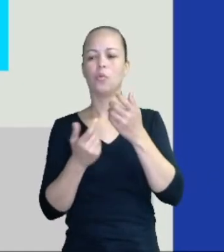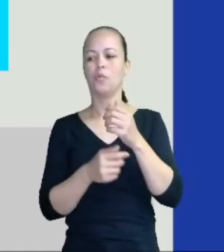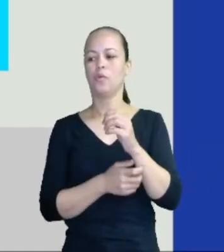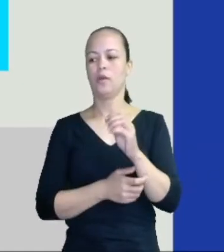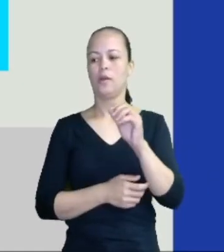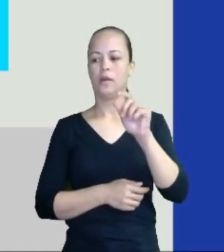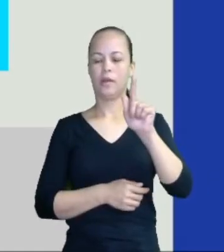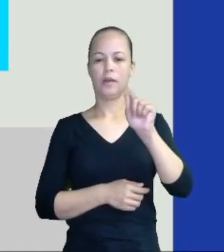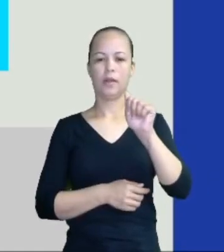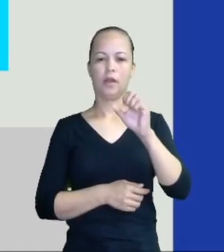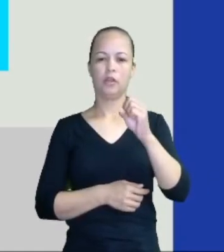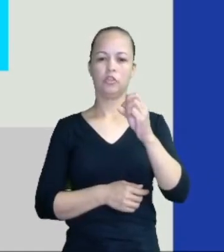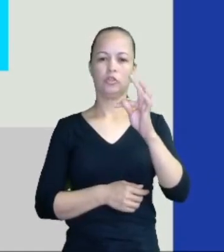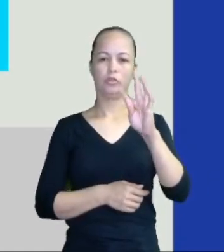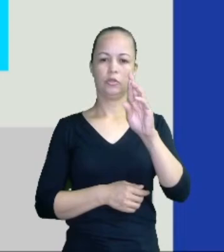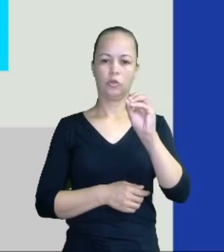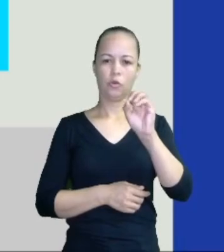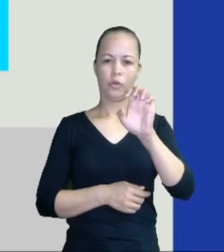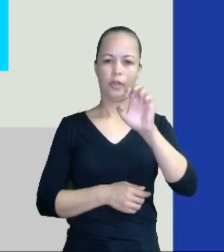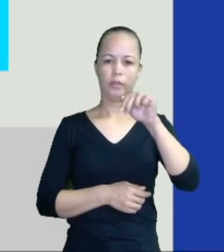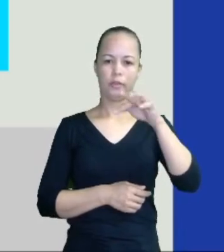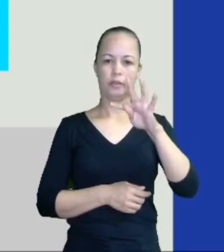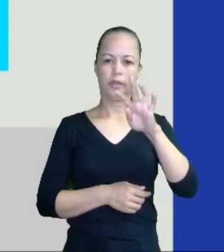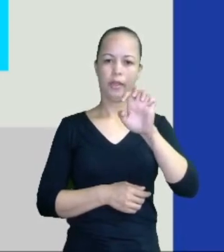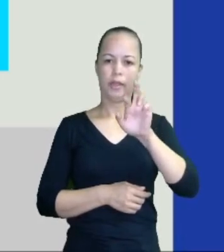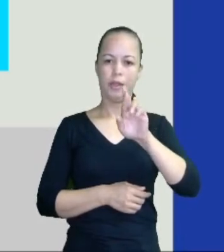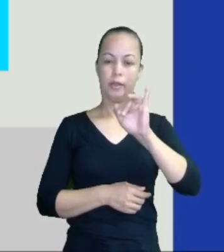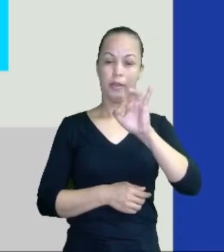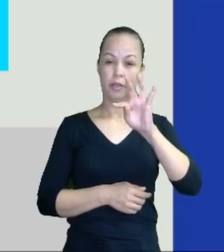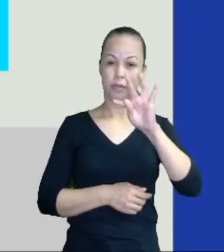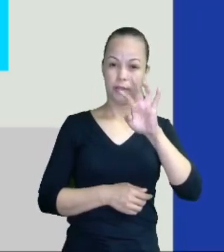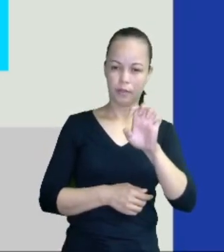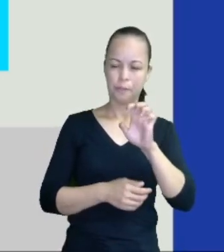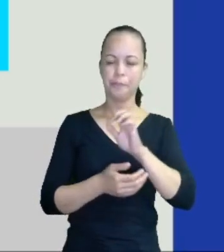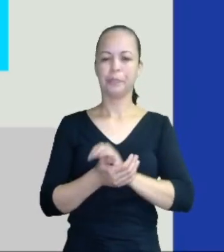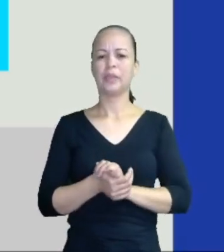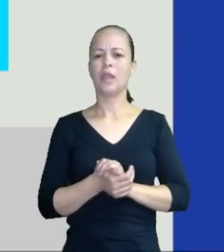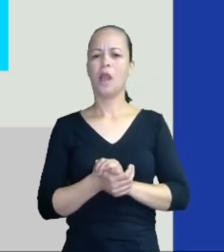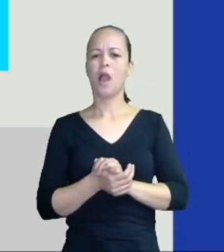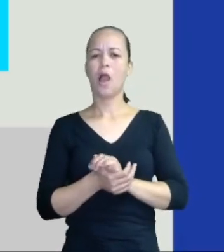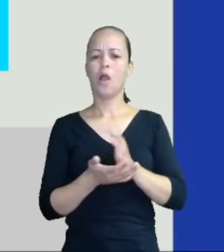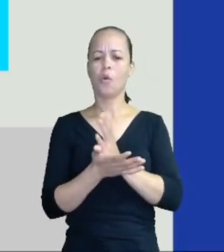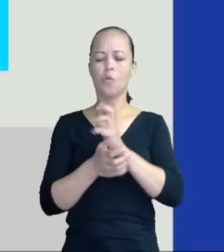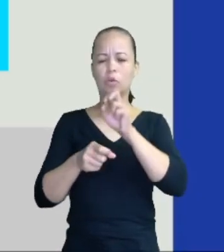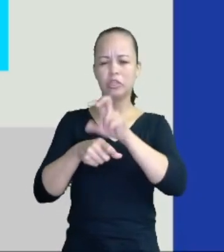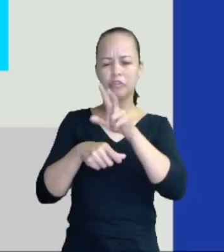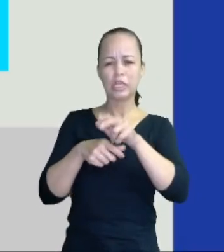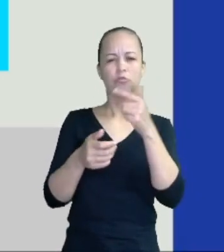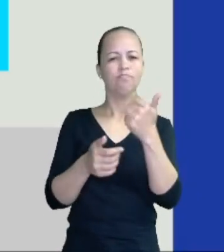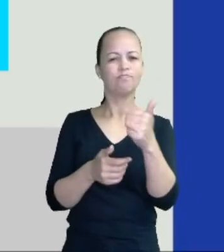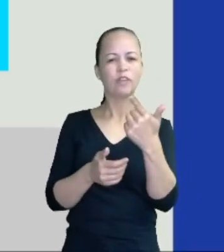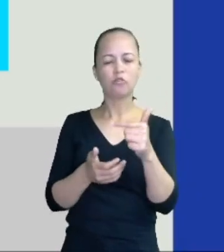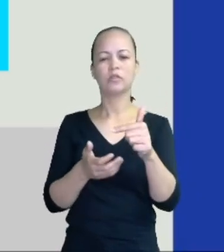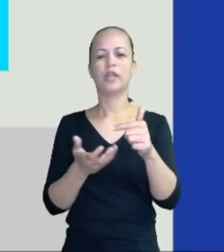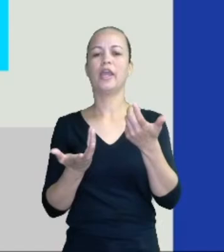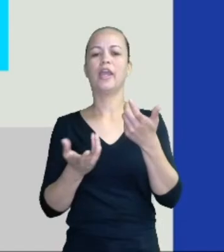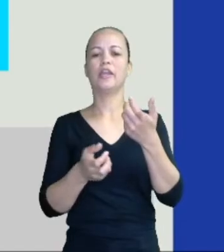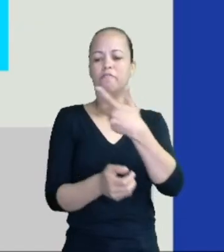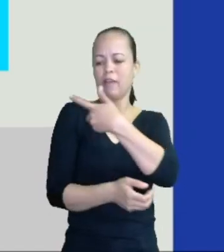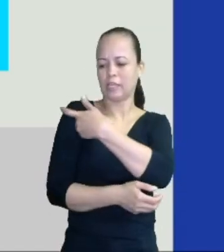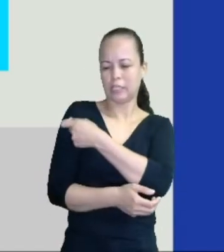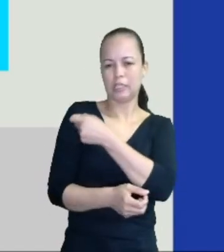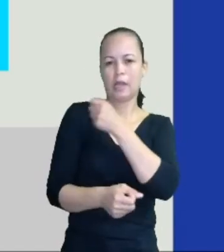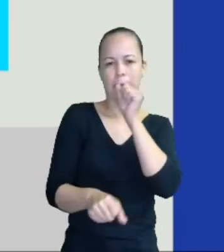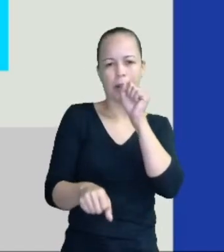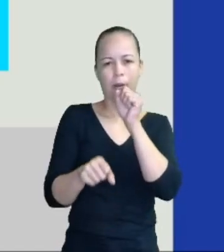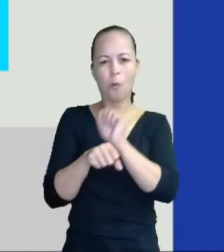gastroenterites. Alguns vírus ainda não têm uma vacina para combatê-los, por isso podem chegar a ser mortais. Para resolver